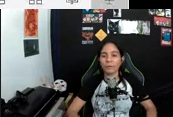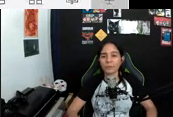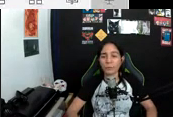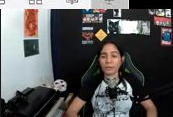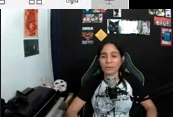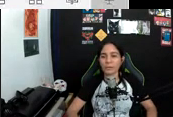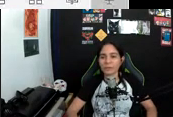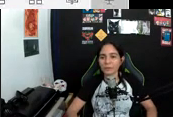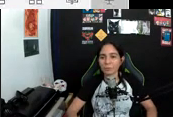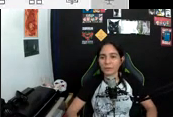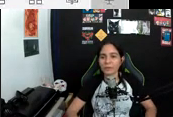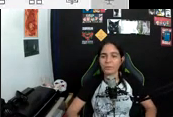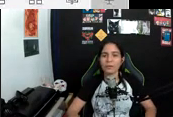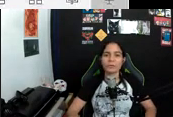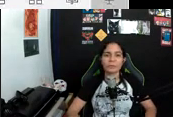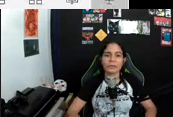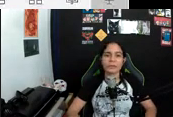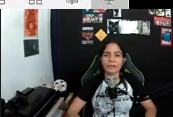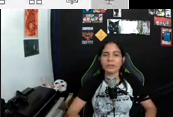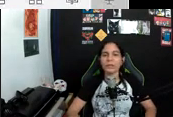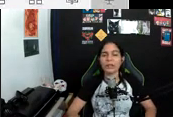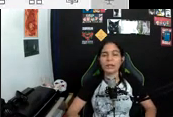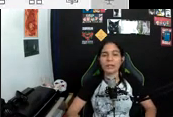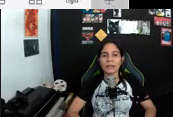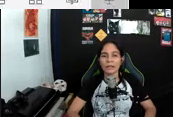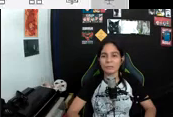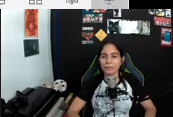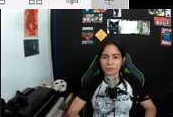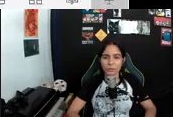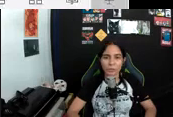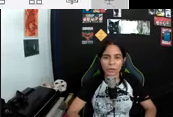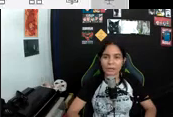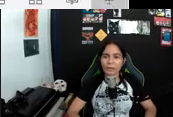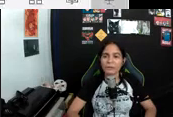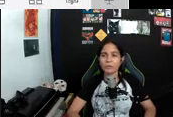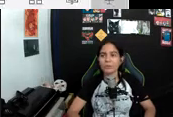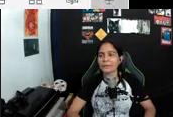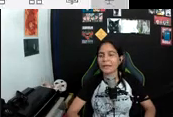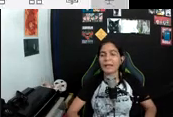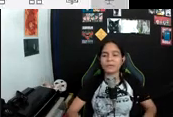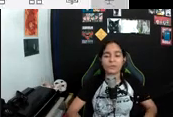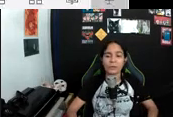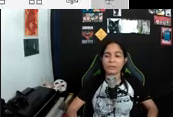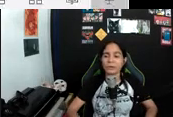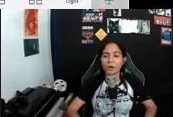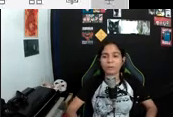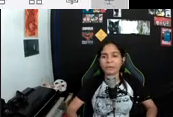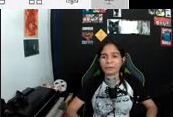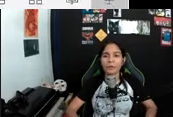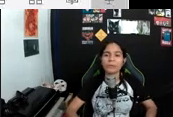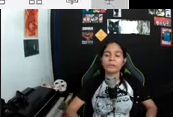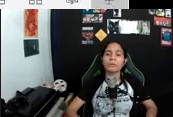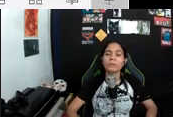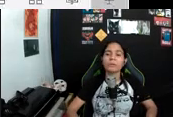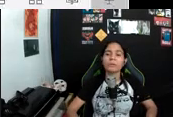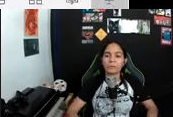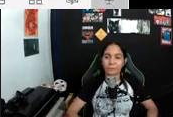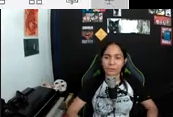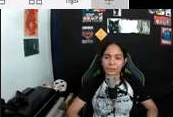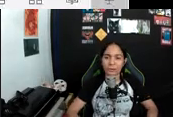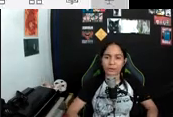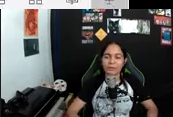Então, vamos supor uma situação de pandemia onde o paciente ele apresentou ali sintomas graves de uma doença nova, tal.